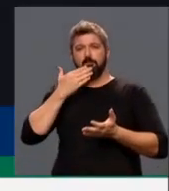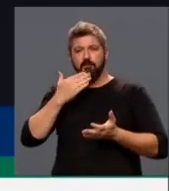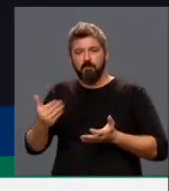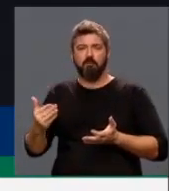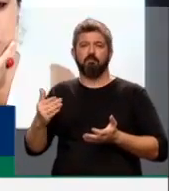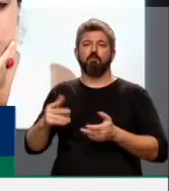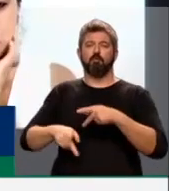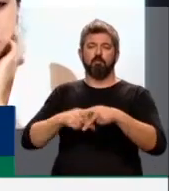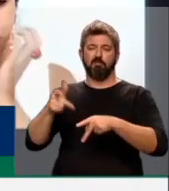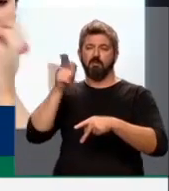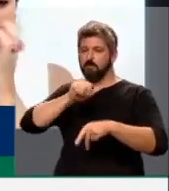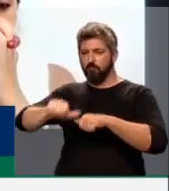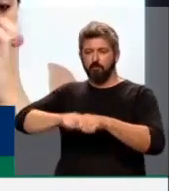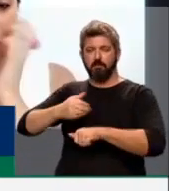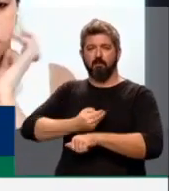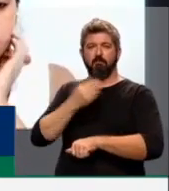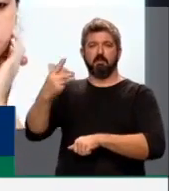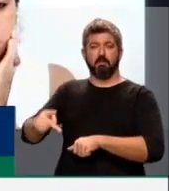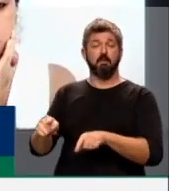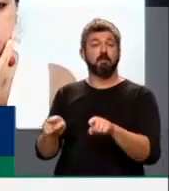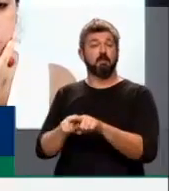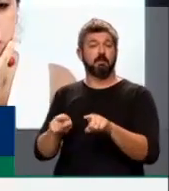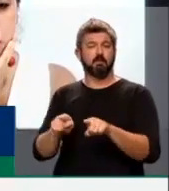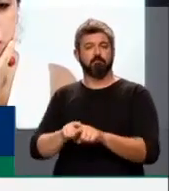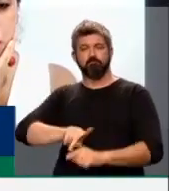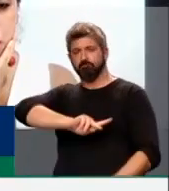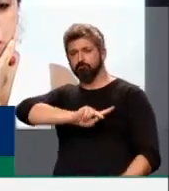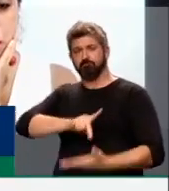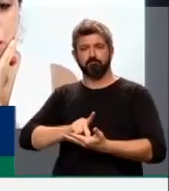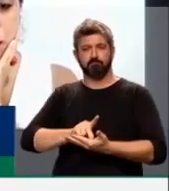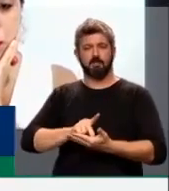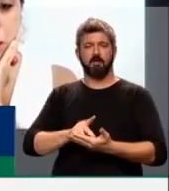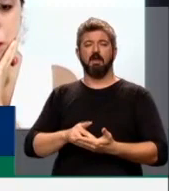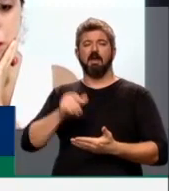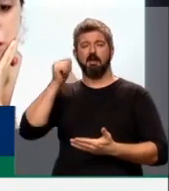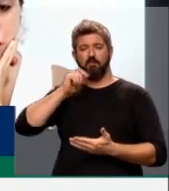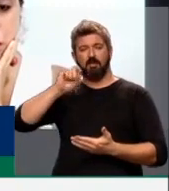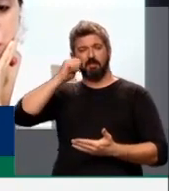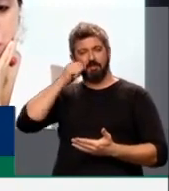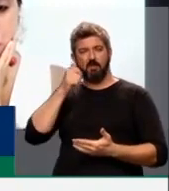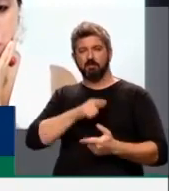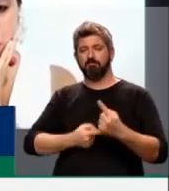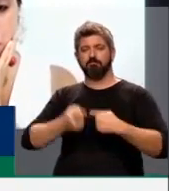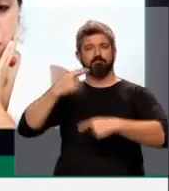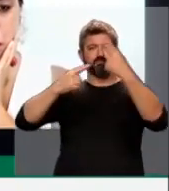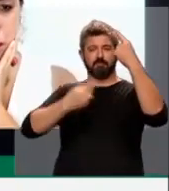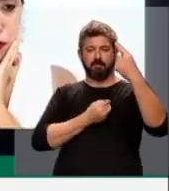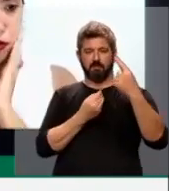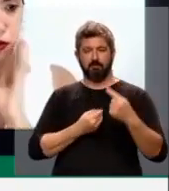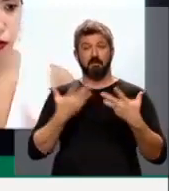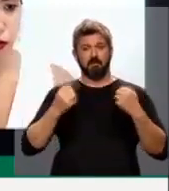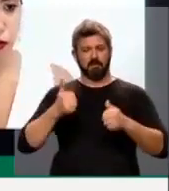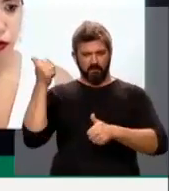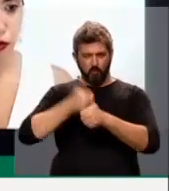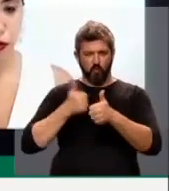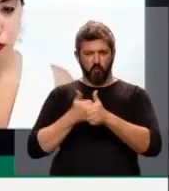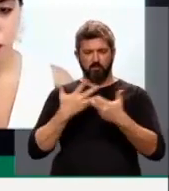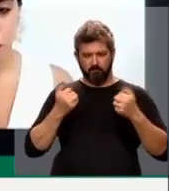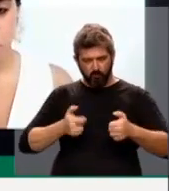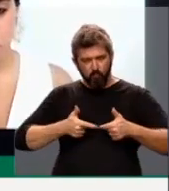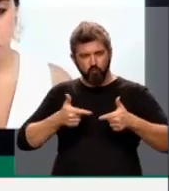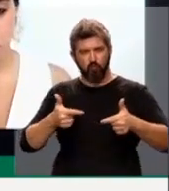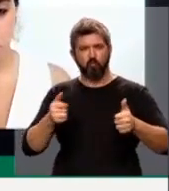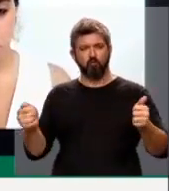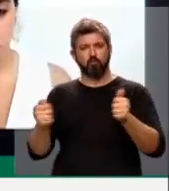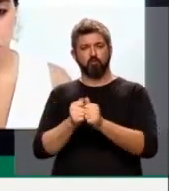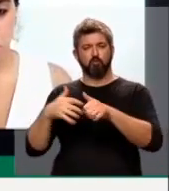essa situação e para a gente conseguir, de fato, mudar a vida das mulheres negras. Seguimos com isso, vamos seguir nessa batalha em todos os